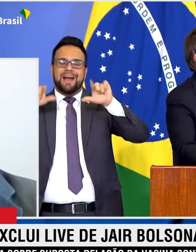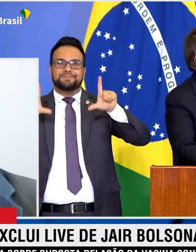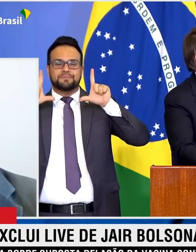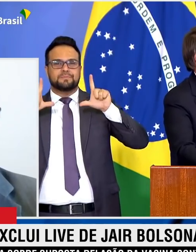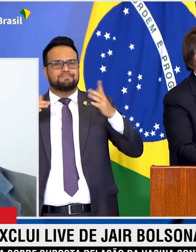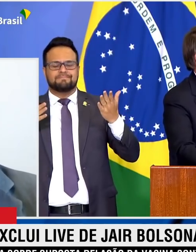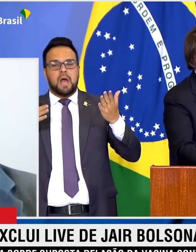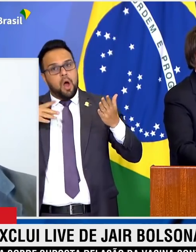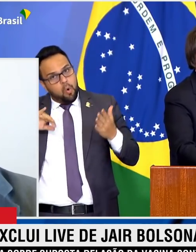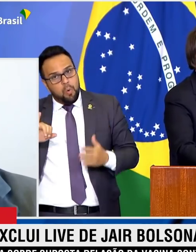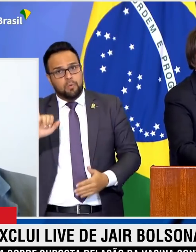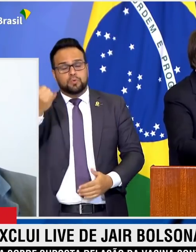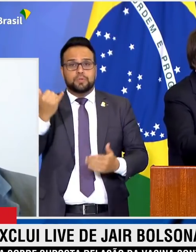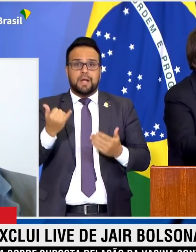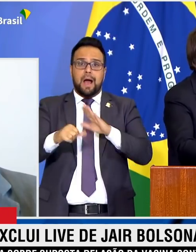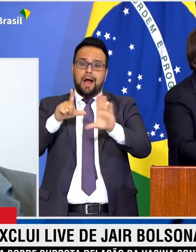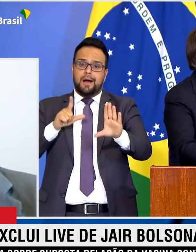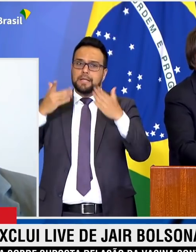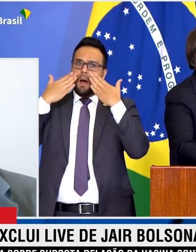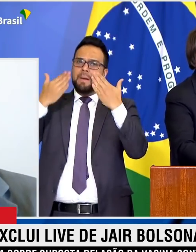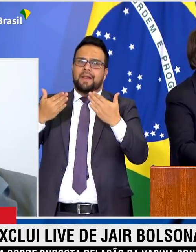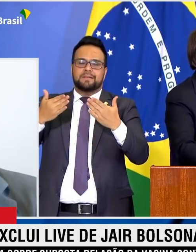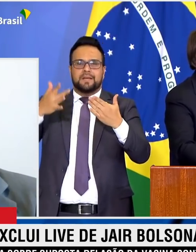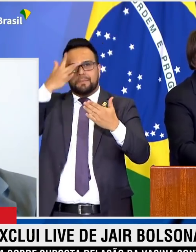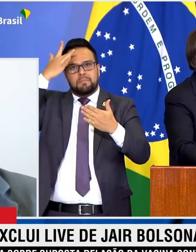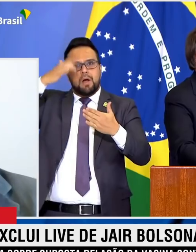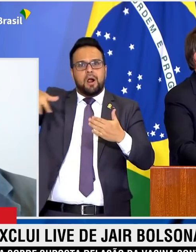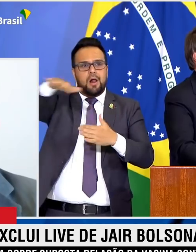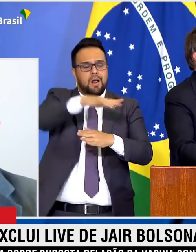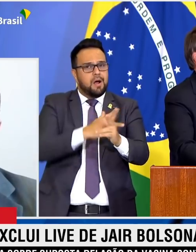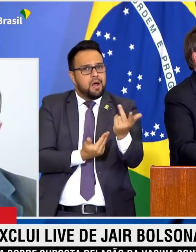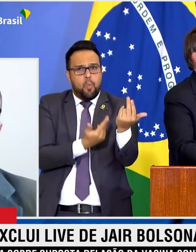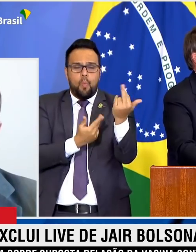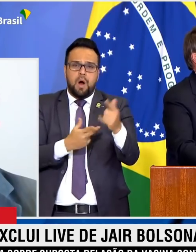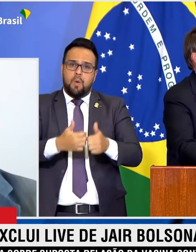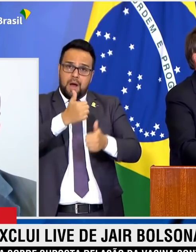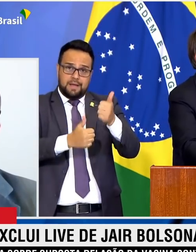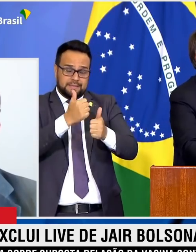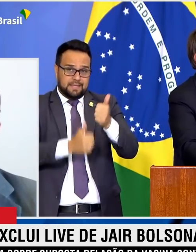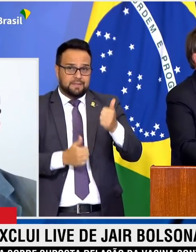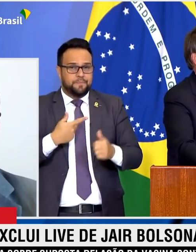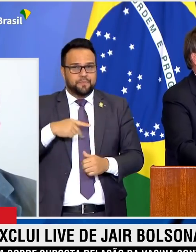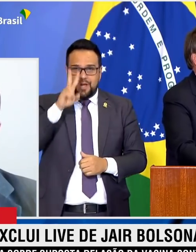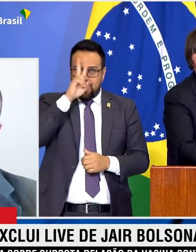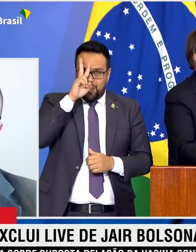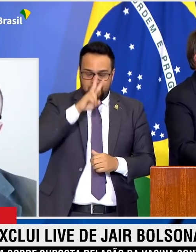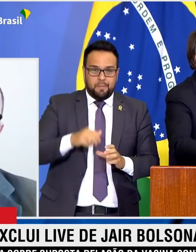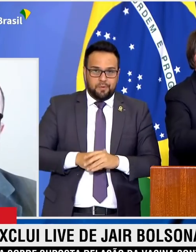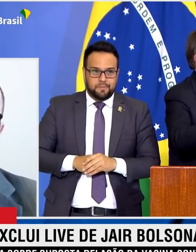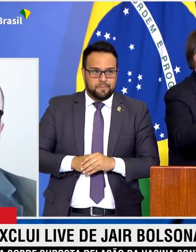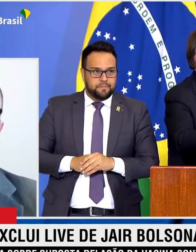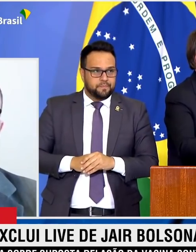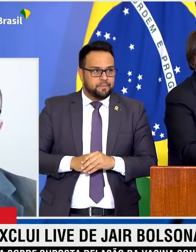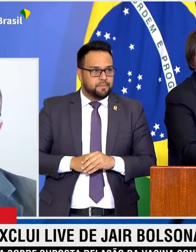presidente é o meu sonho por assim dizer lá e voltando o King seria um presidente com essa ambição entregar